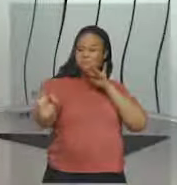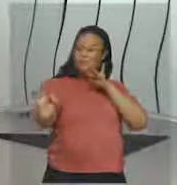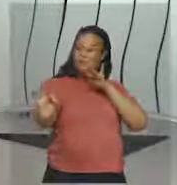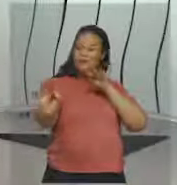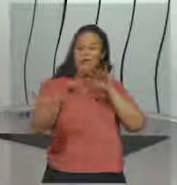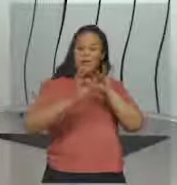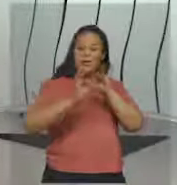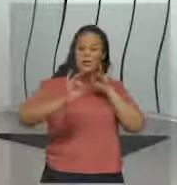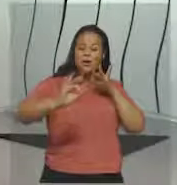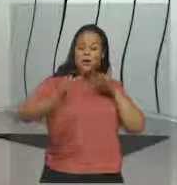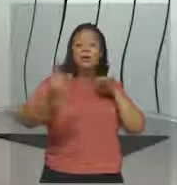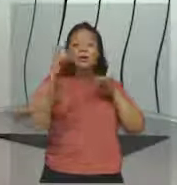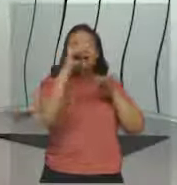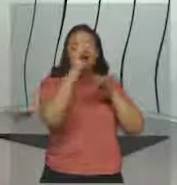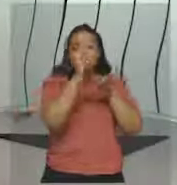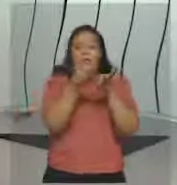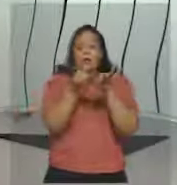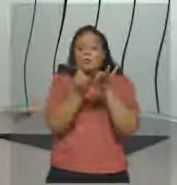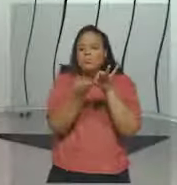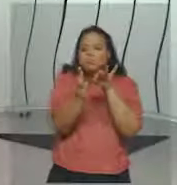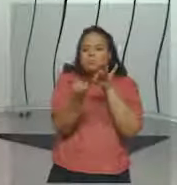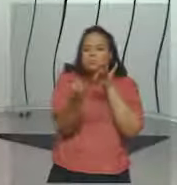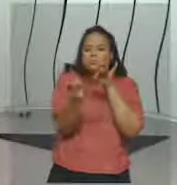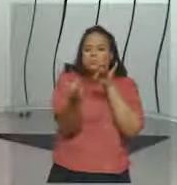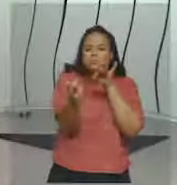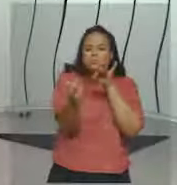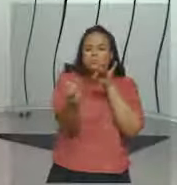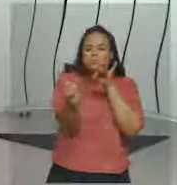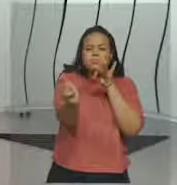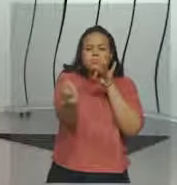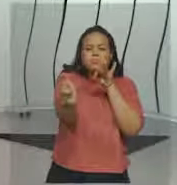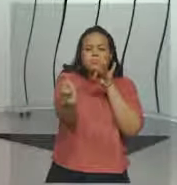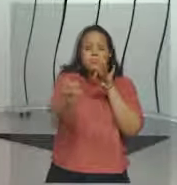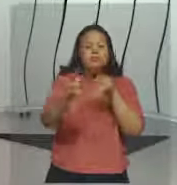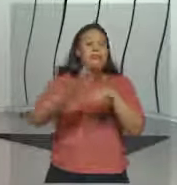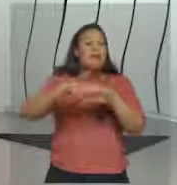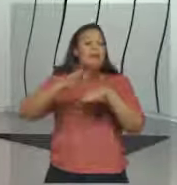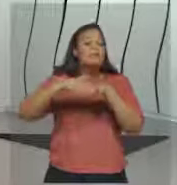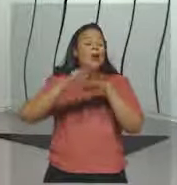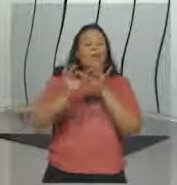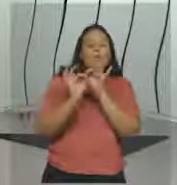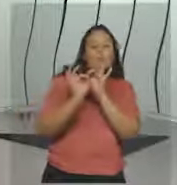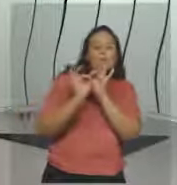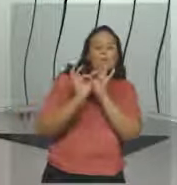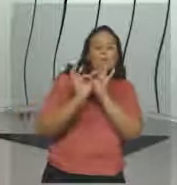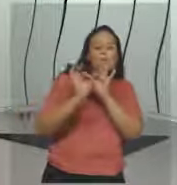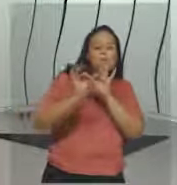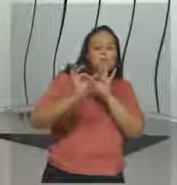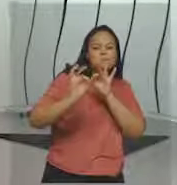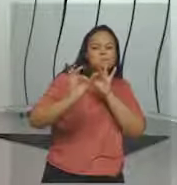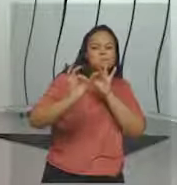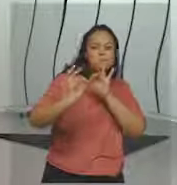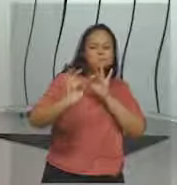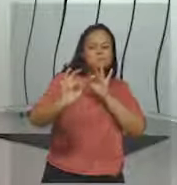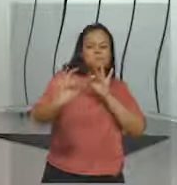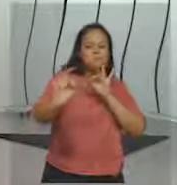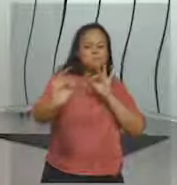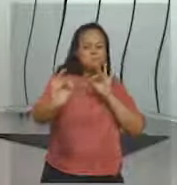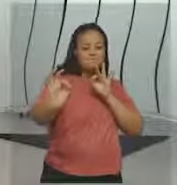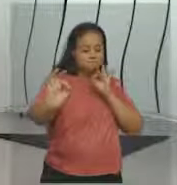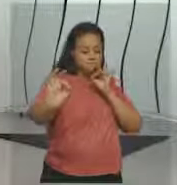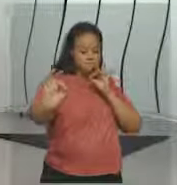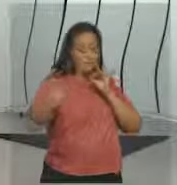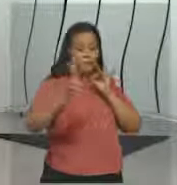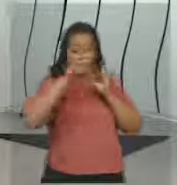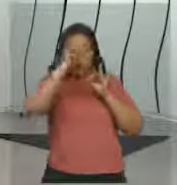mais difícil vai ser a passagem da corrente elétrica ali, ou seja, quanto mais comprido um fio, mais forte é aquela